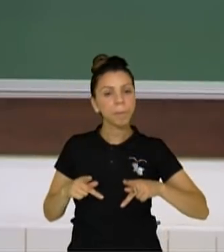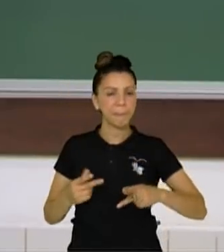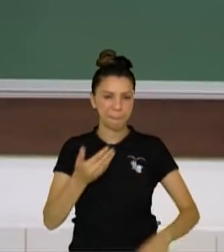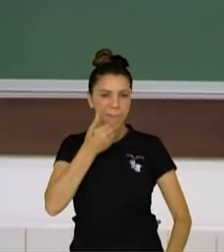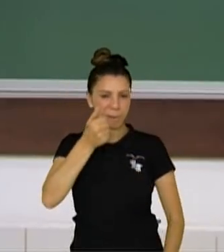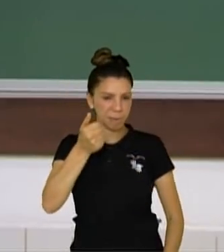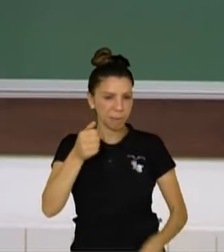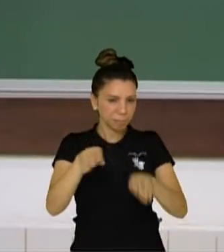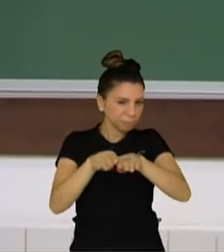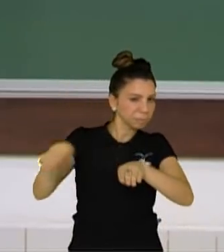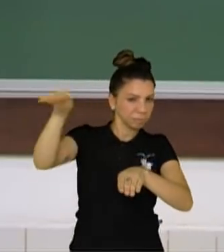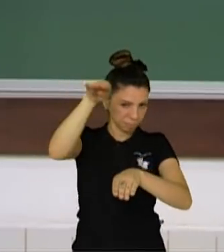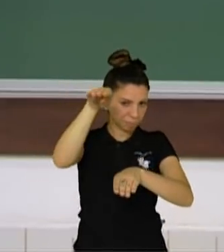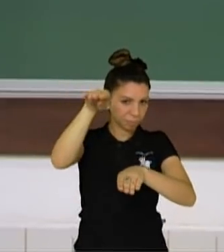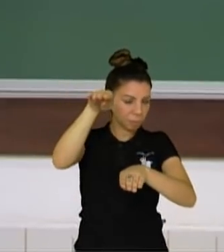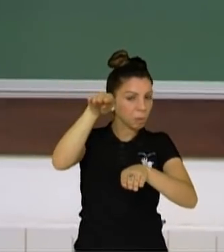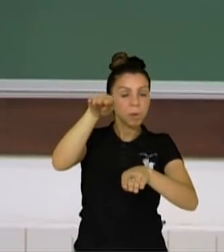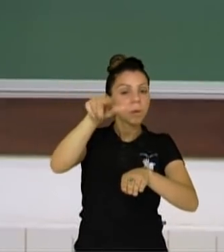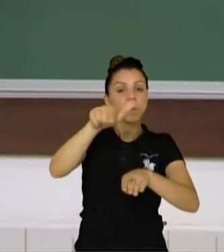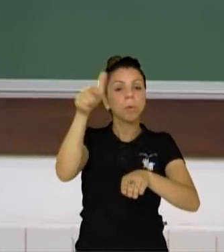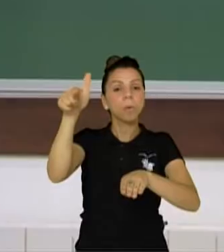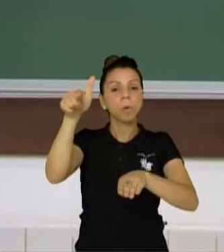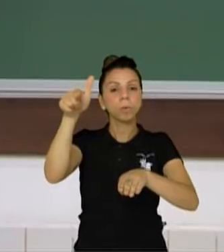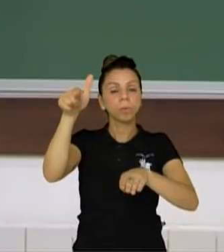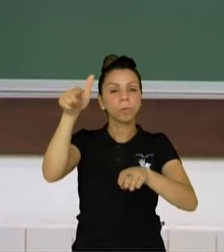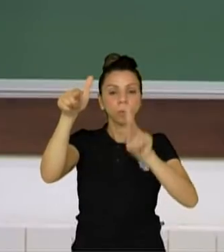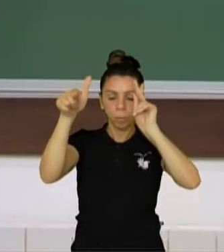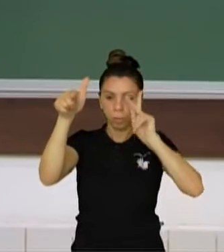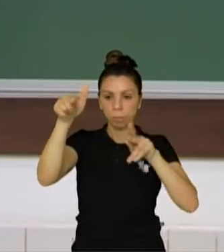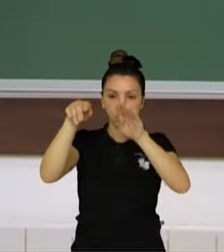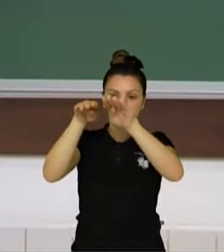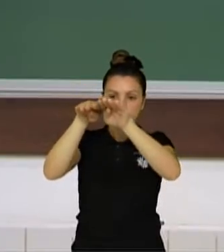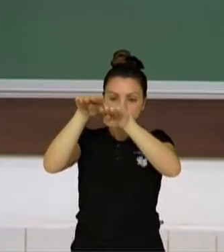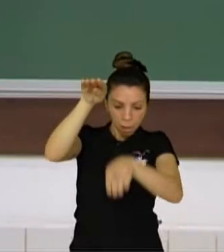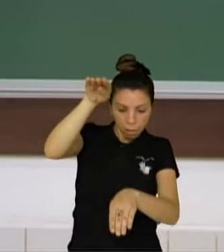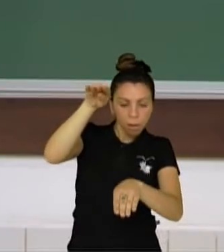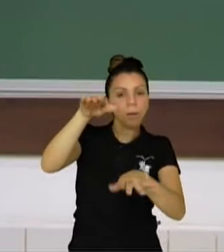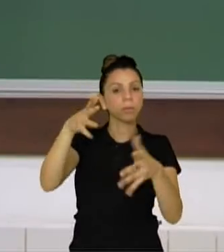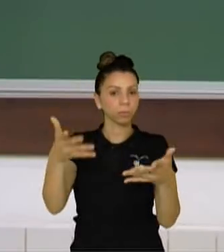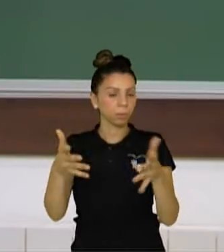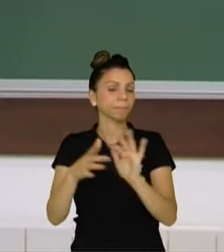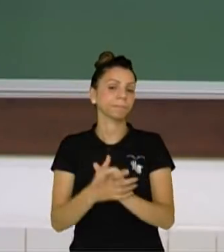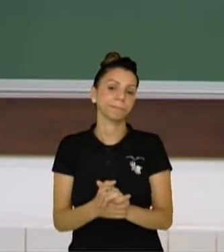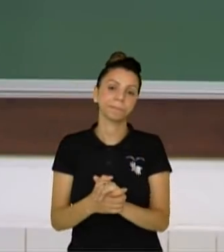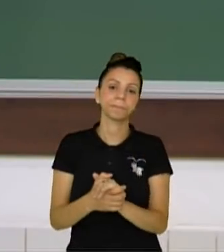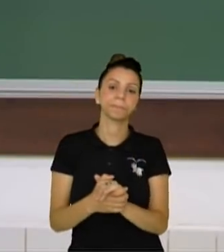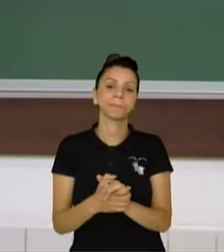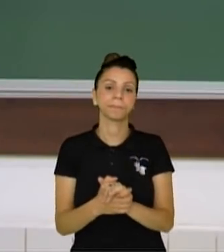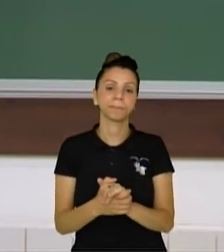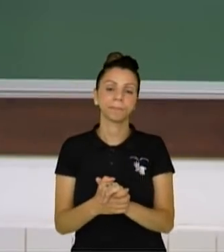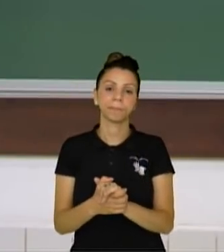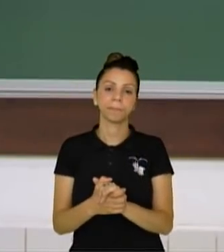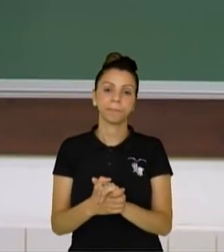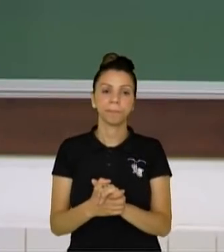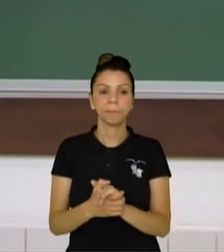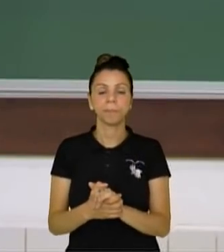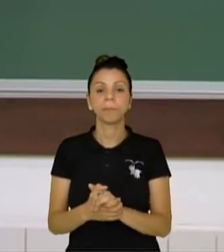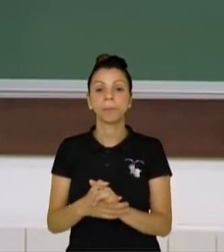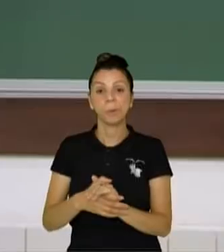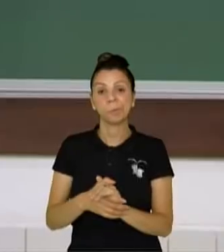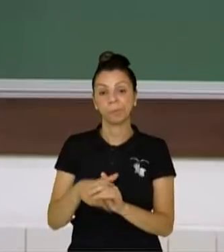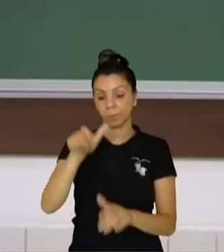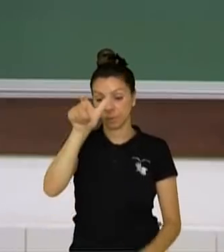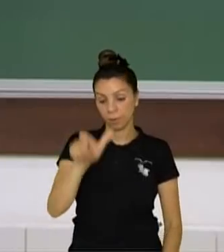avançados, superiores, e outros seres humanos primitivos, inferiores? Pois bem, o Agassiz, o biólogo,